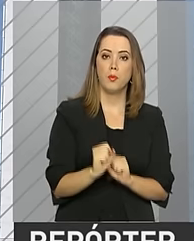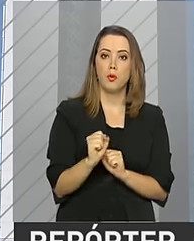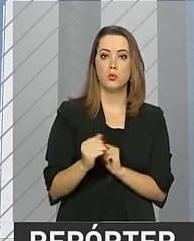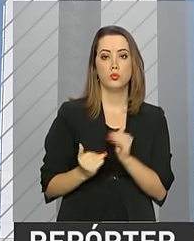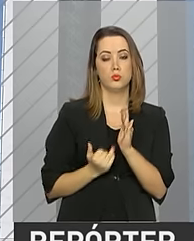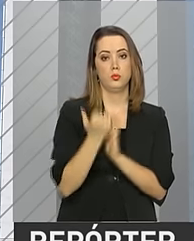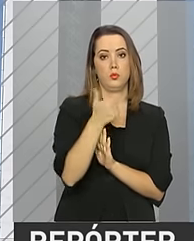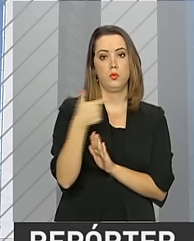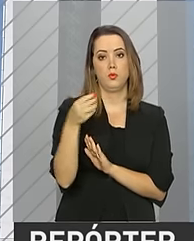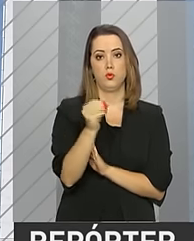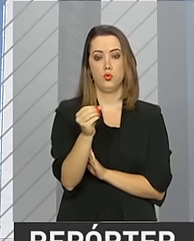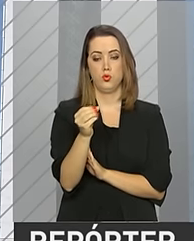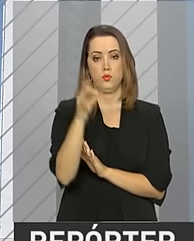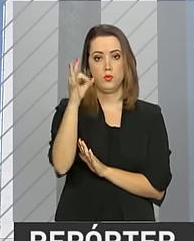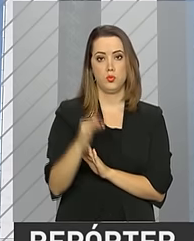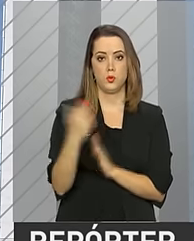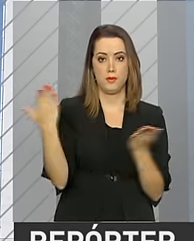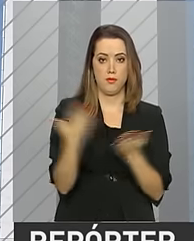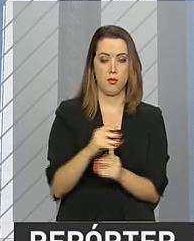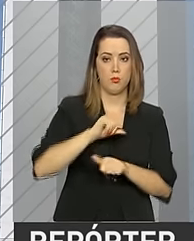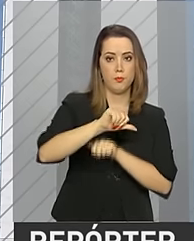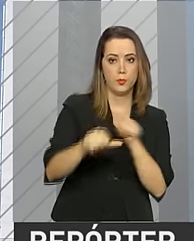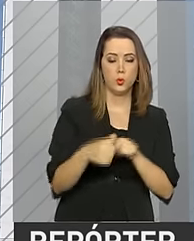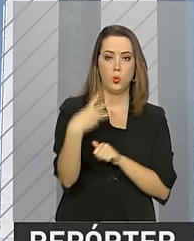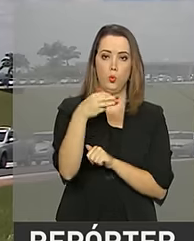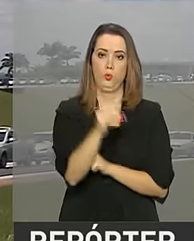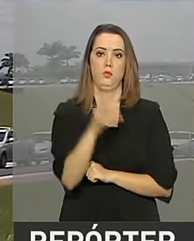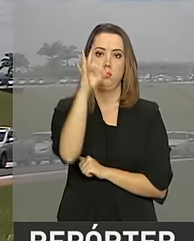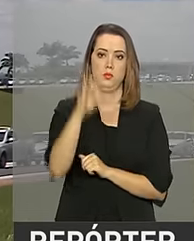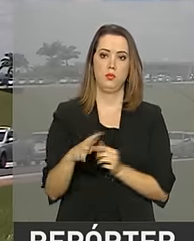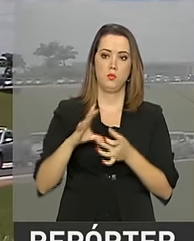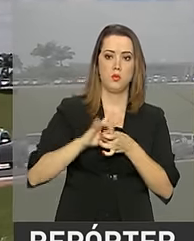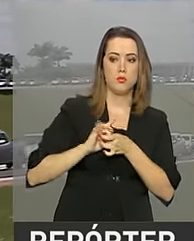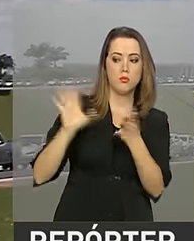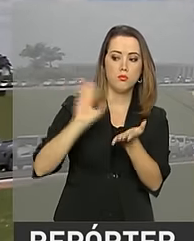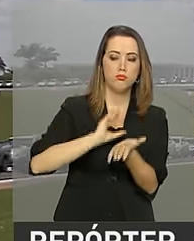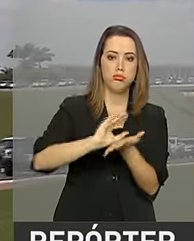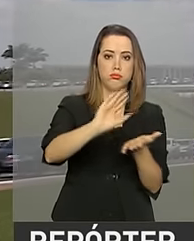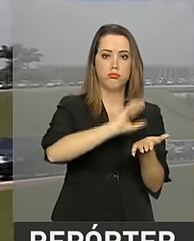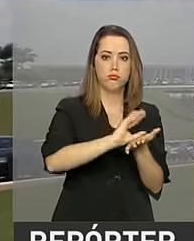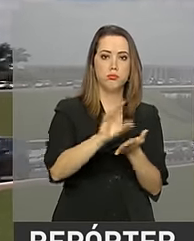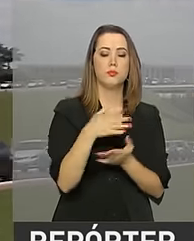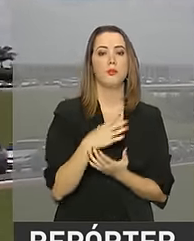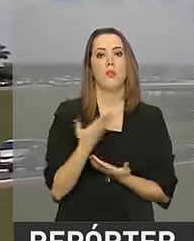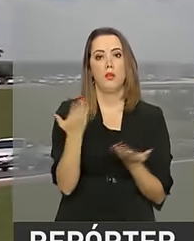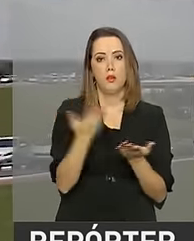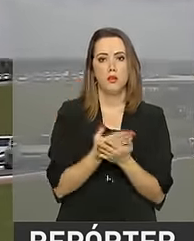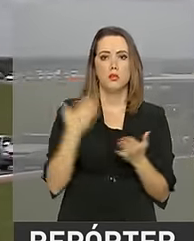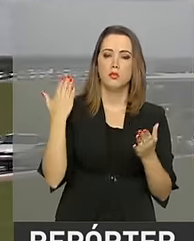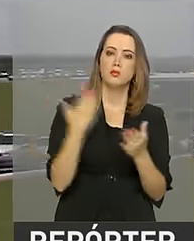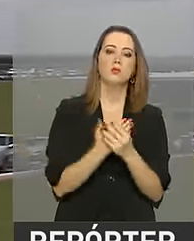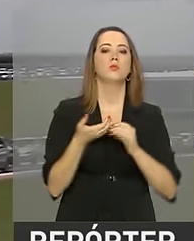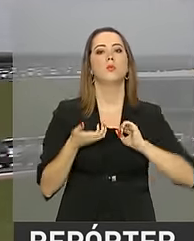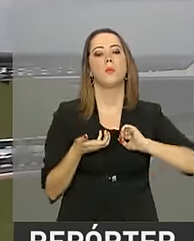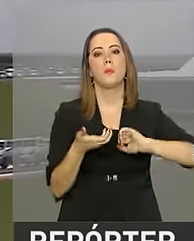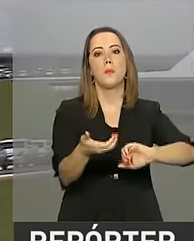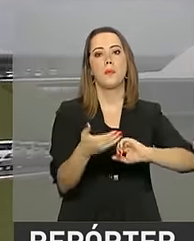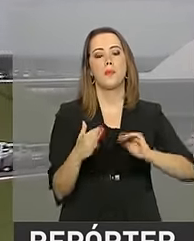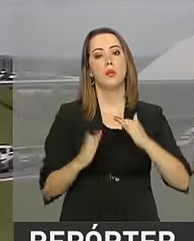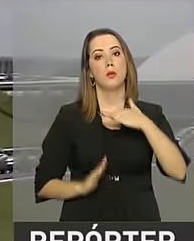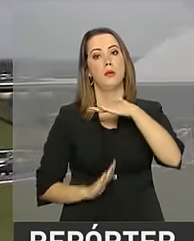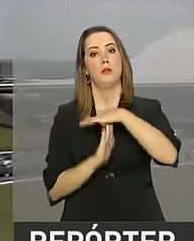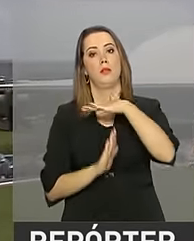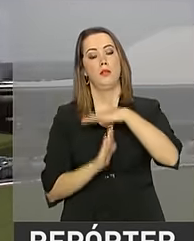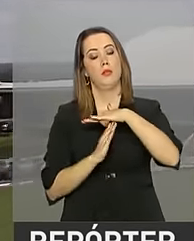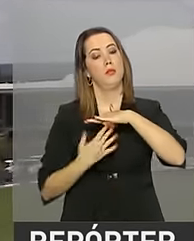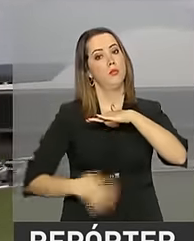para 30% o total de despesas livremente utilizadas. E foi enviado para o Congresso Nacional projeto que limita o